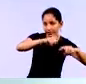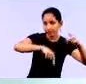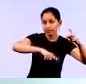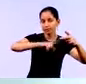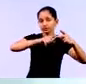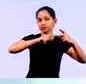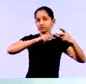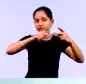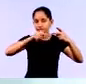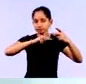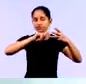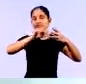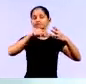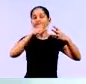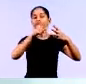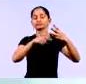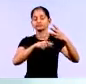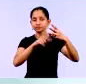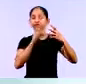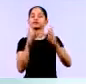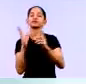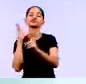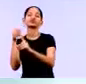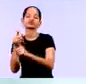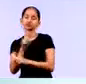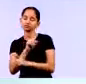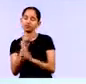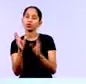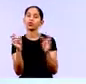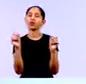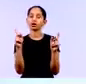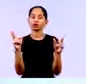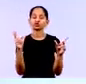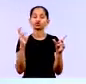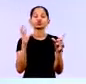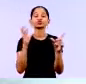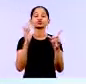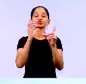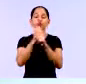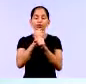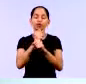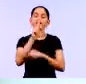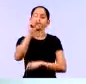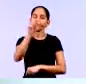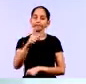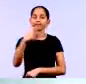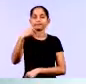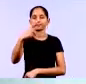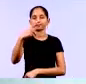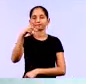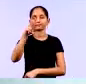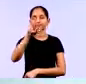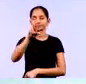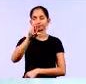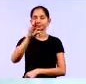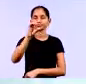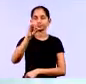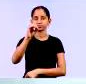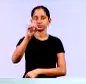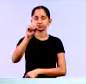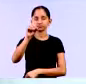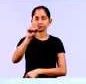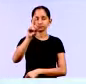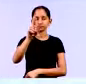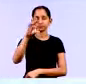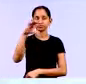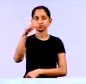obra e custos indiretos, ok? Somando os 3, eu tenho o custo de produção do período. O que